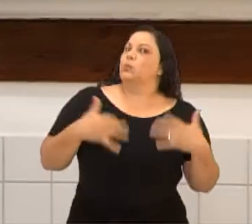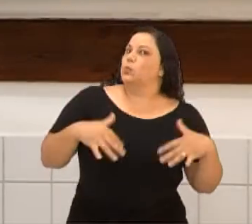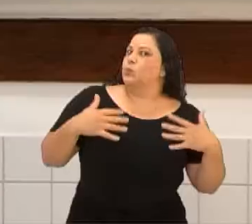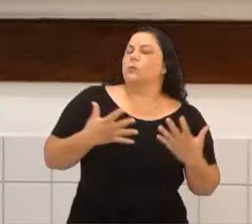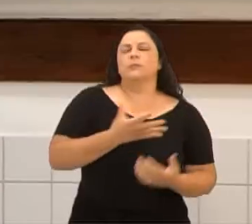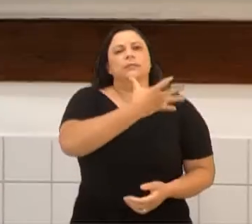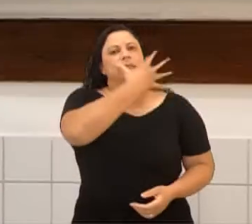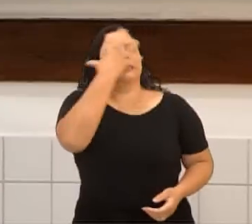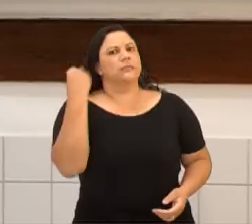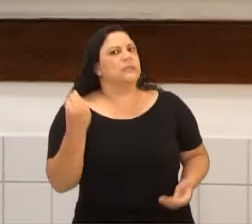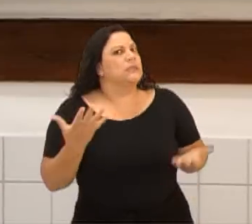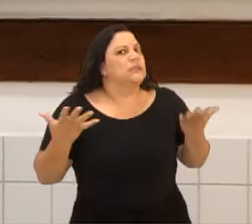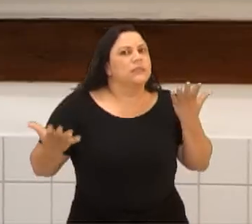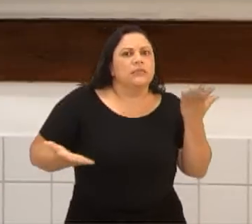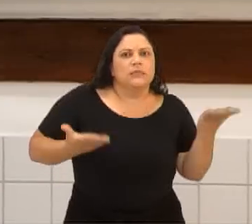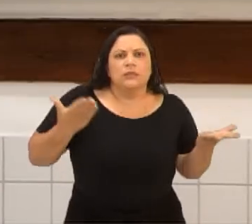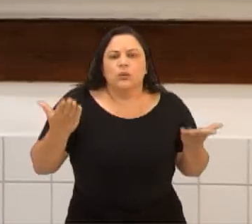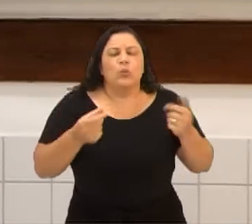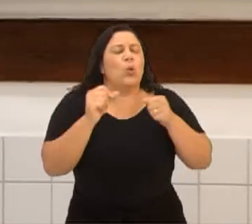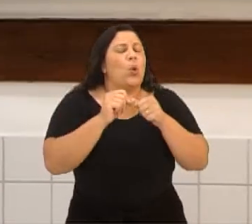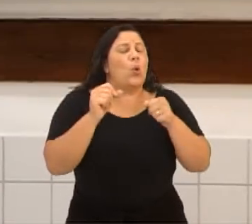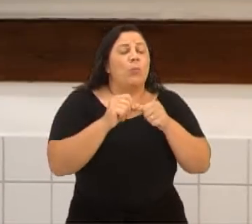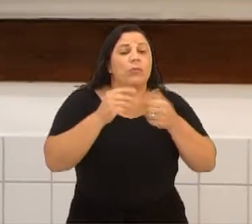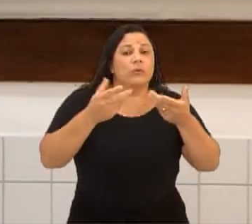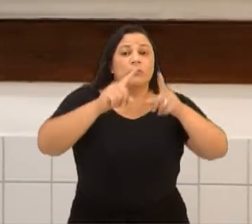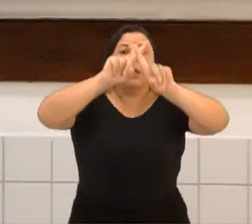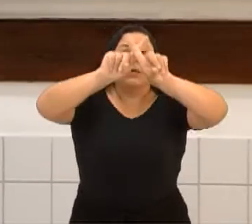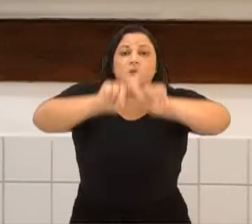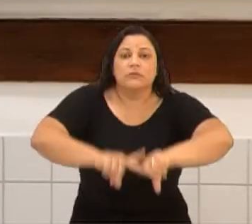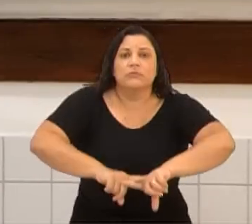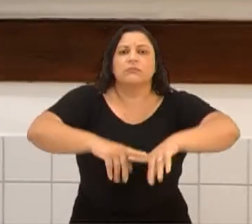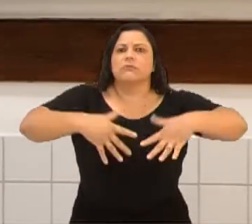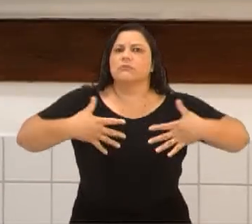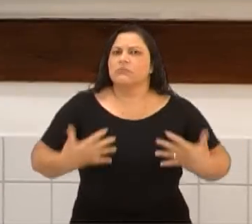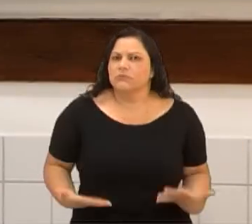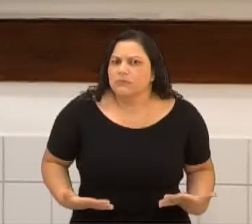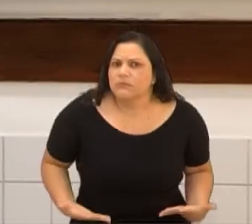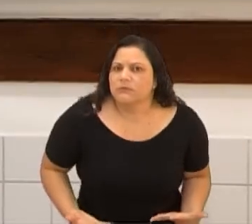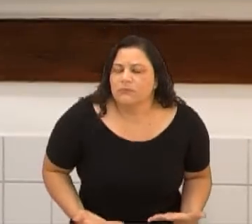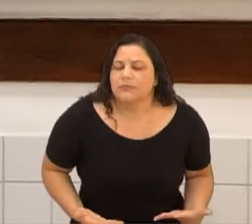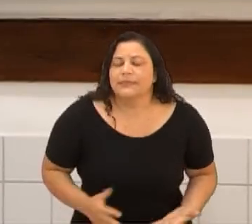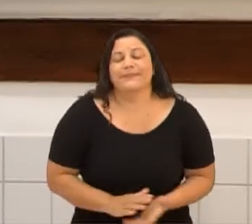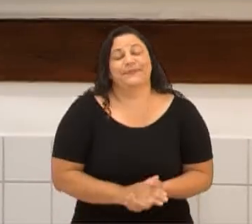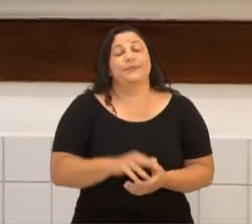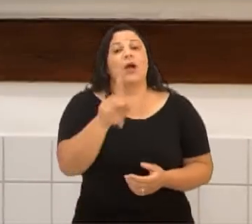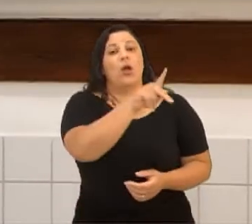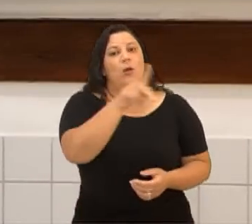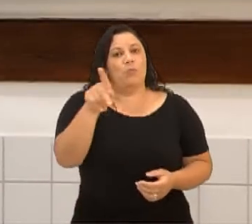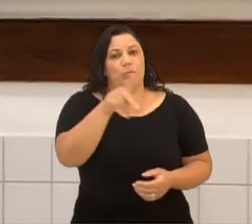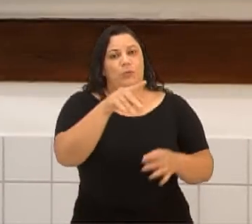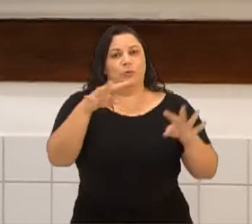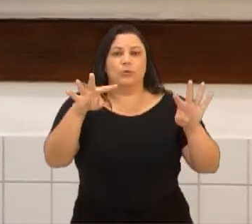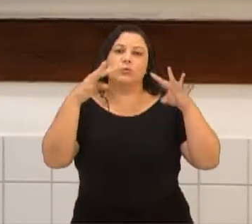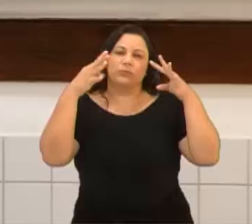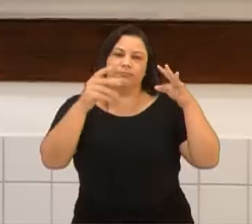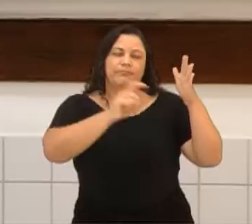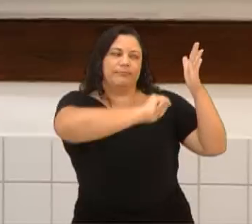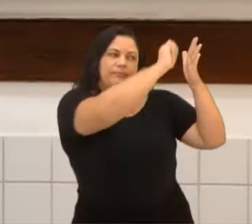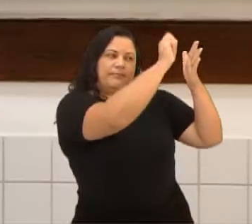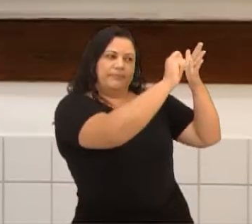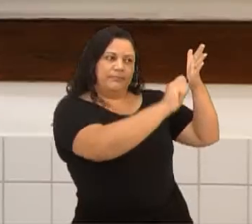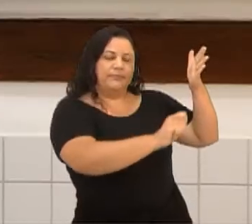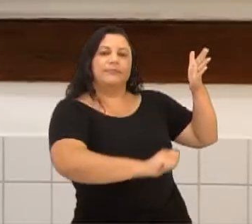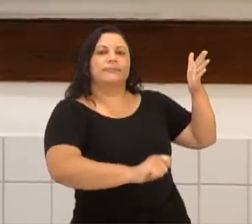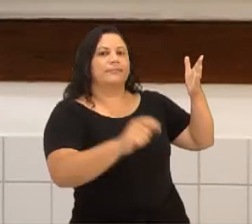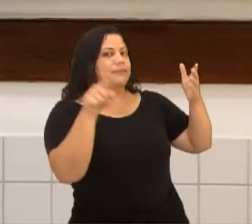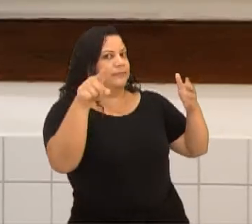esqueci. Como que eu faço essa multiplicação? A prof vai fazer aqui no quadro para vocês relembrarem,